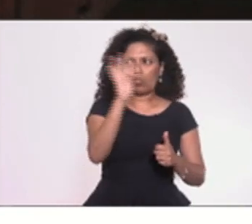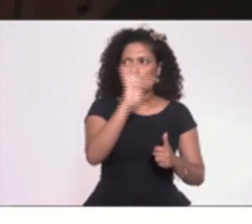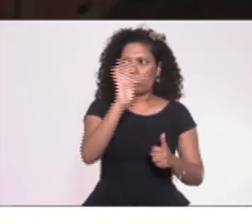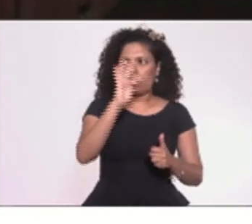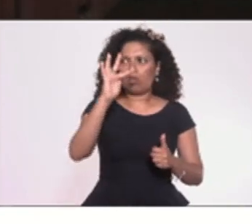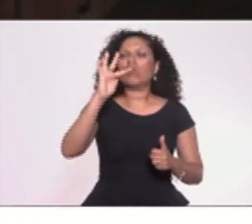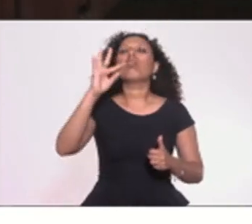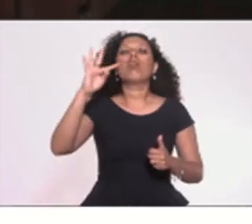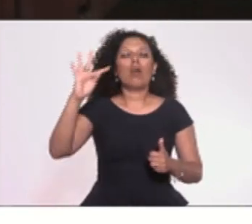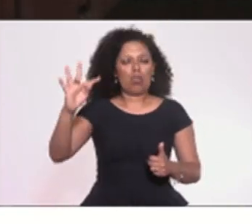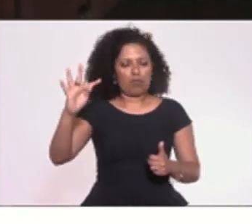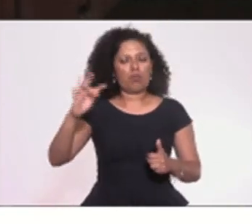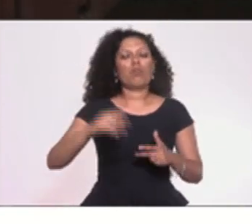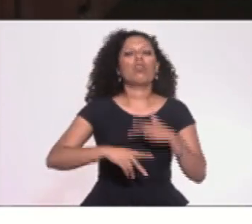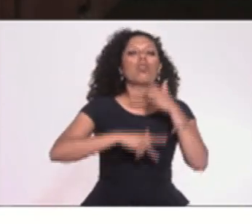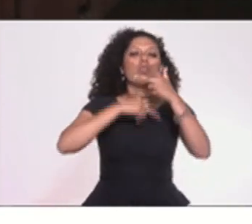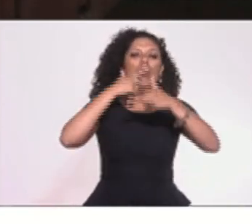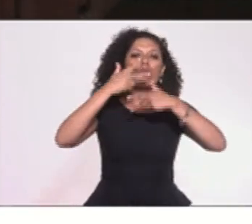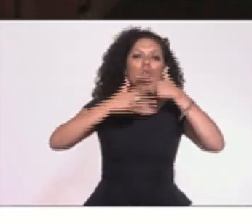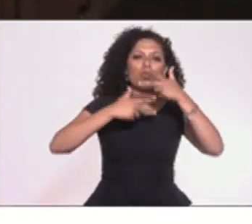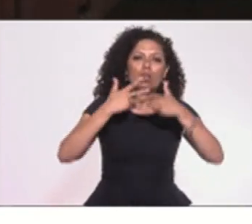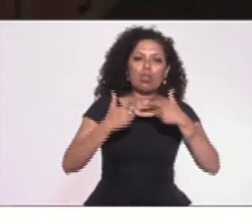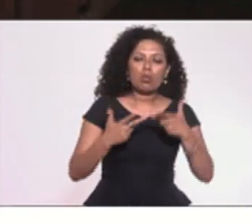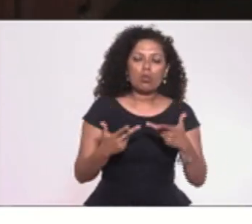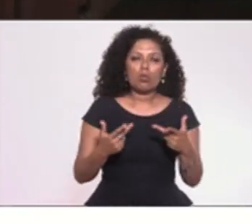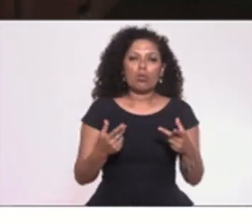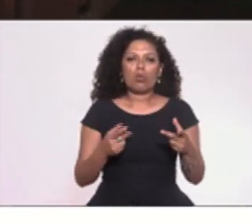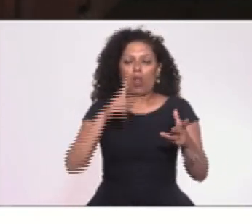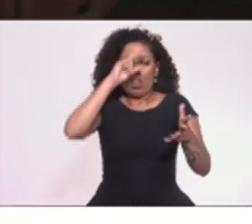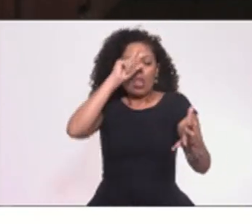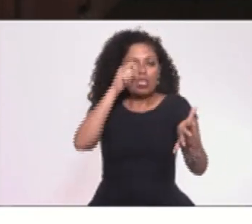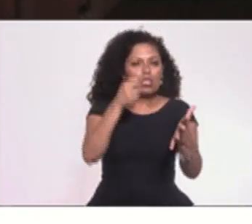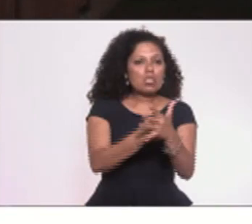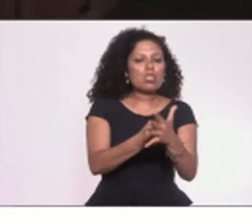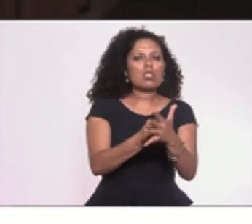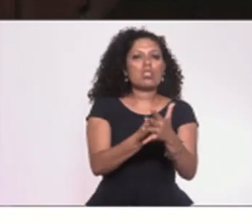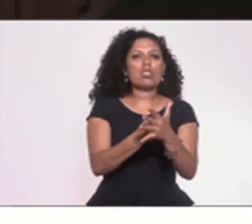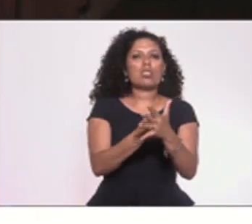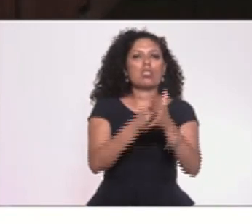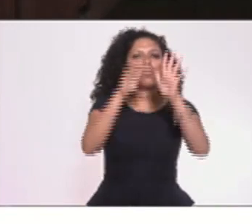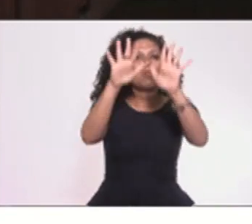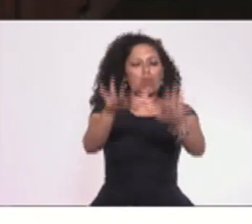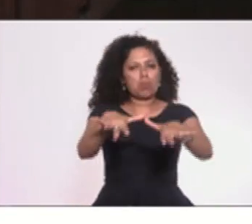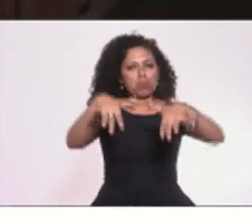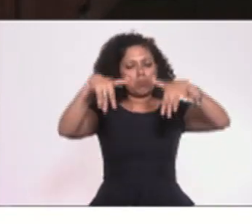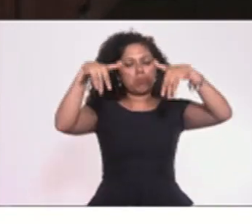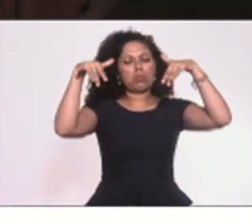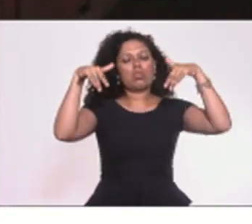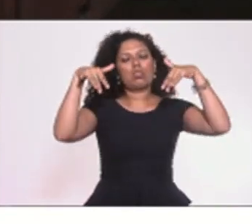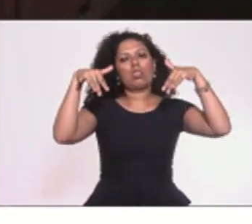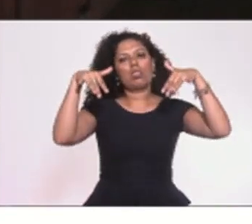Federal, respaldada em decisão do plenário,